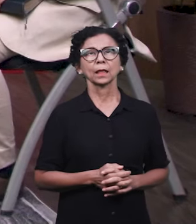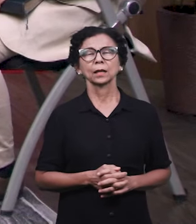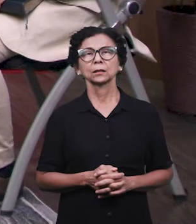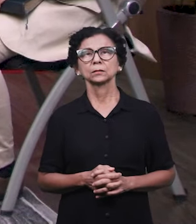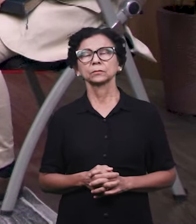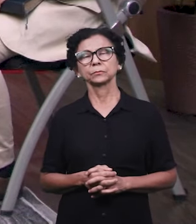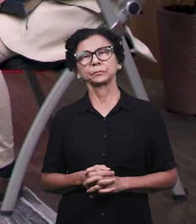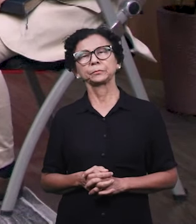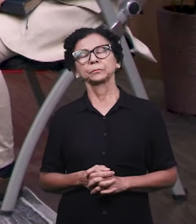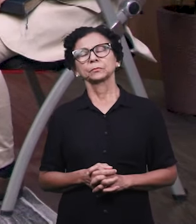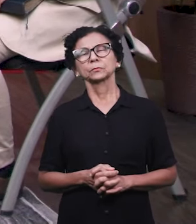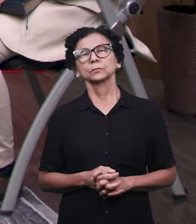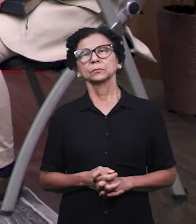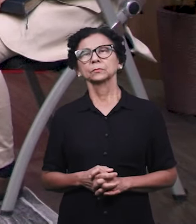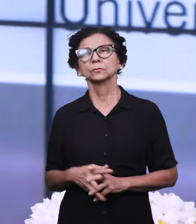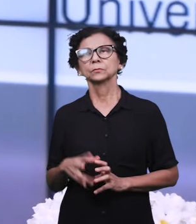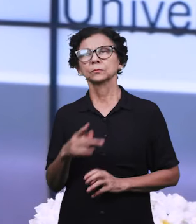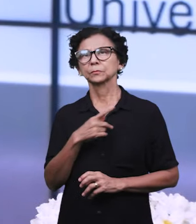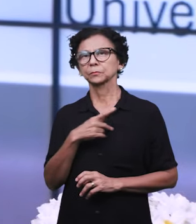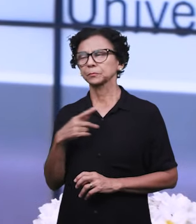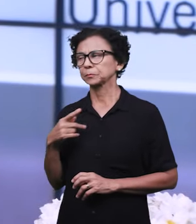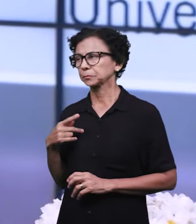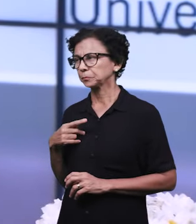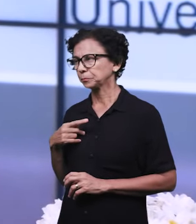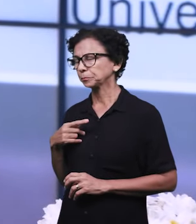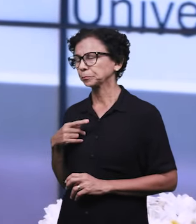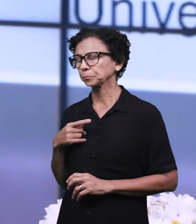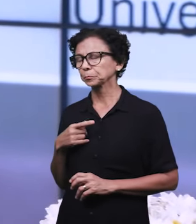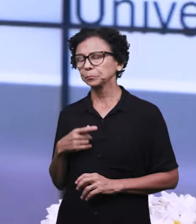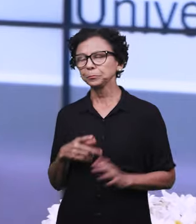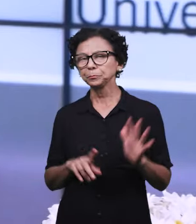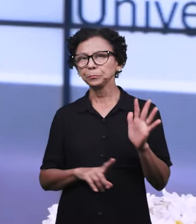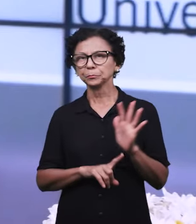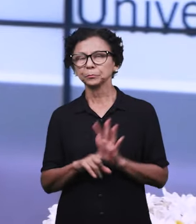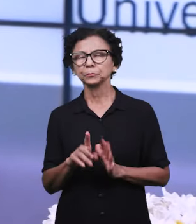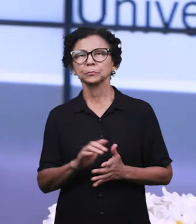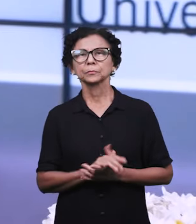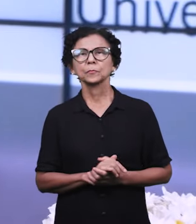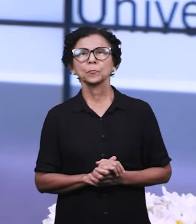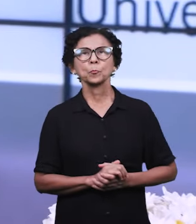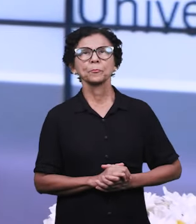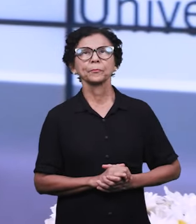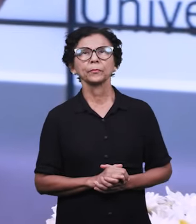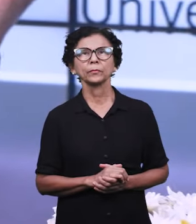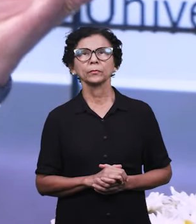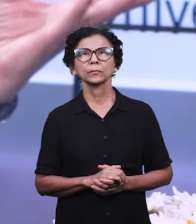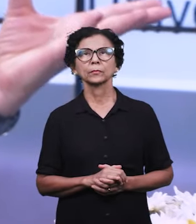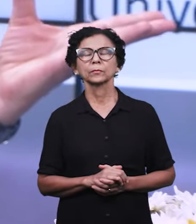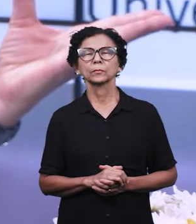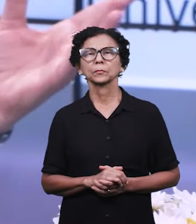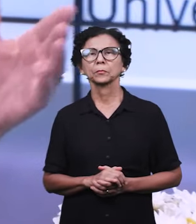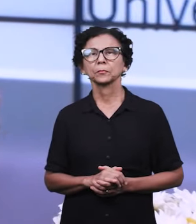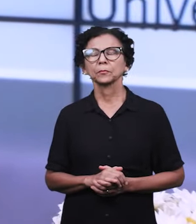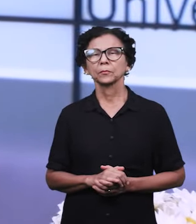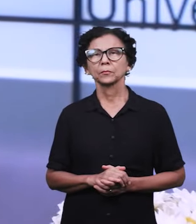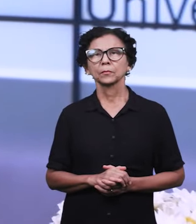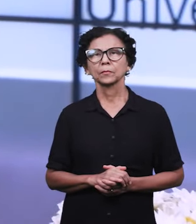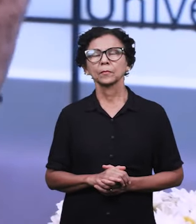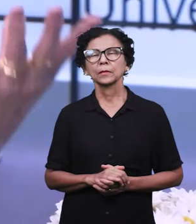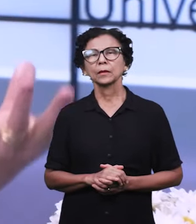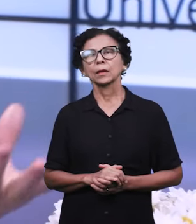como pais, os pais que nos assistem, os filhos quando entram no sexto ano, começa a ver a questão sobre